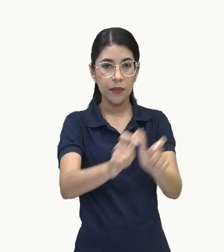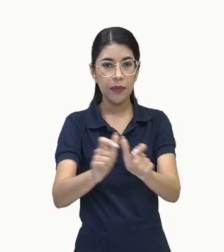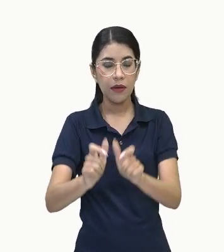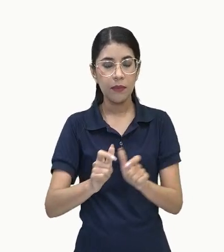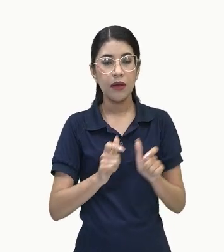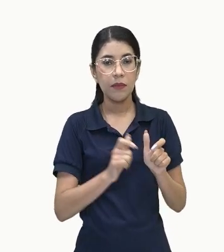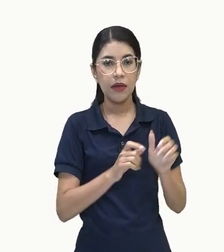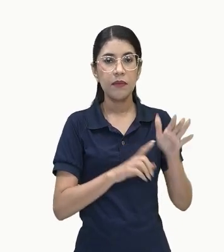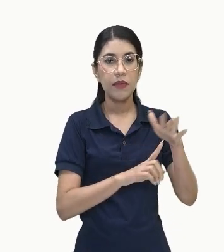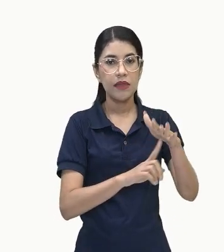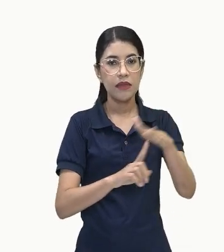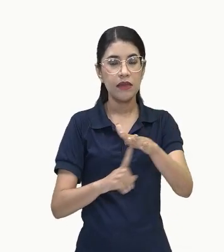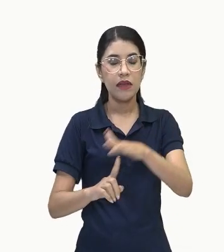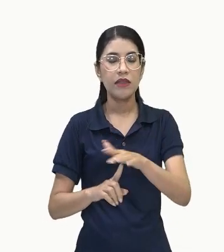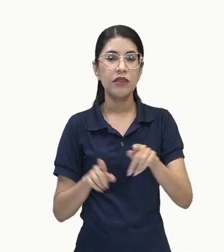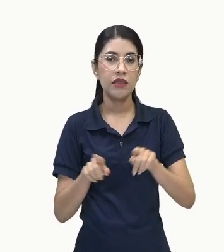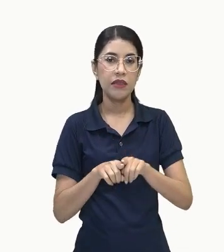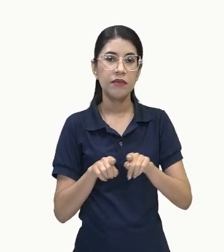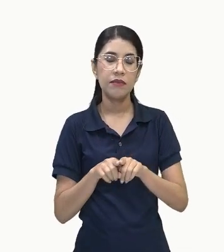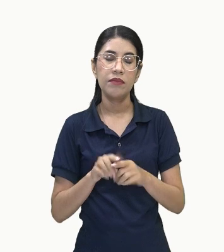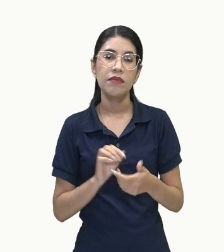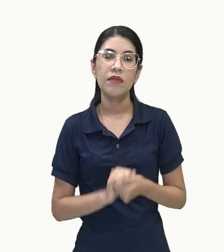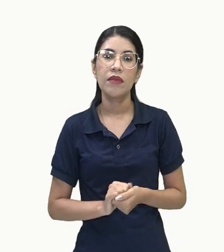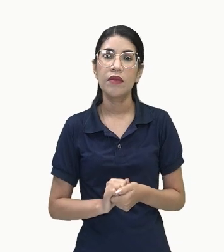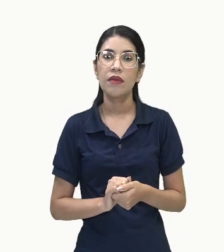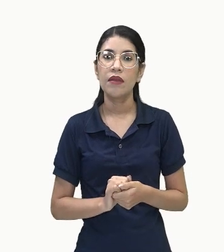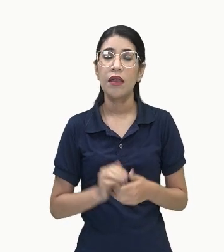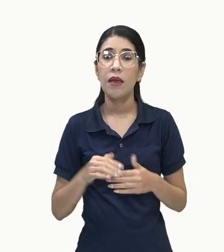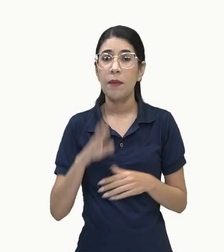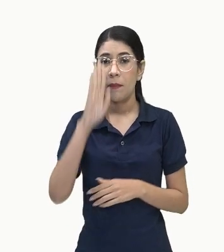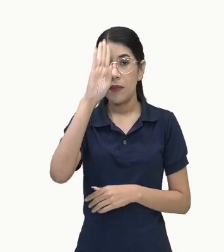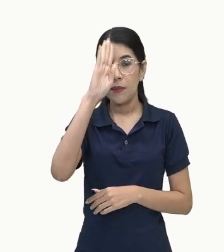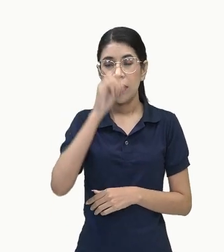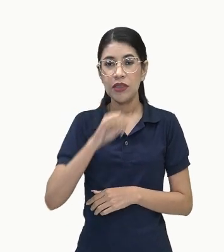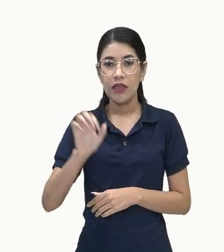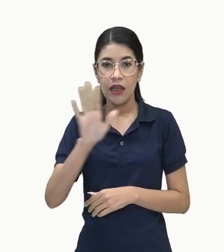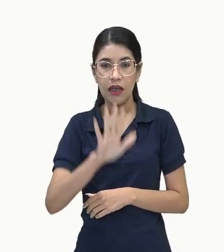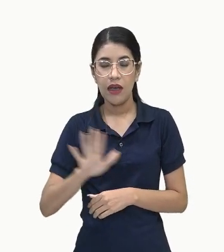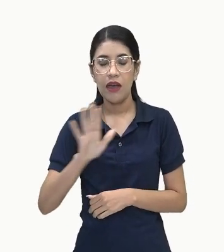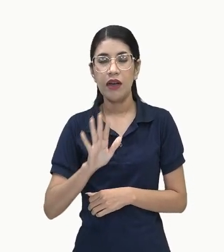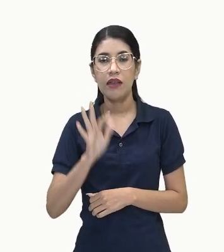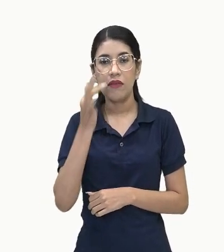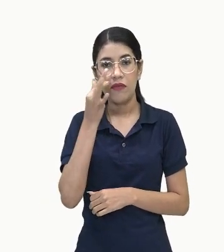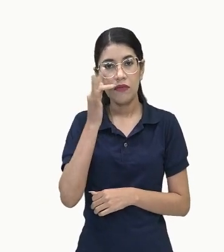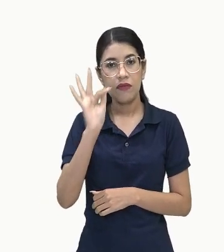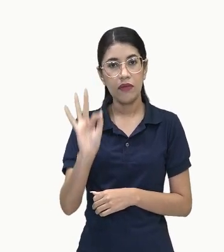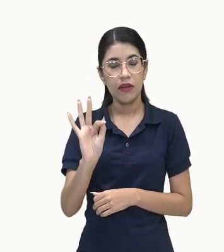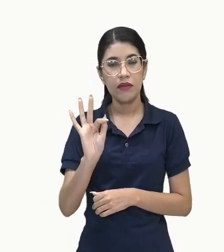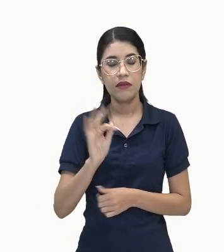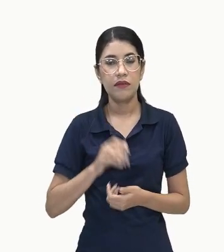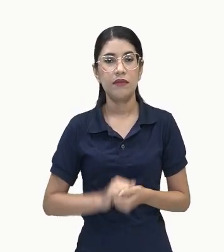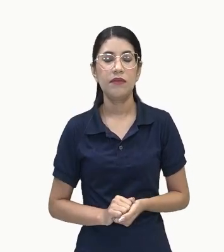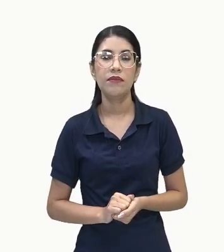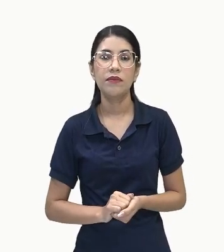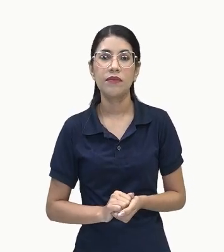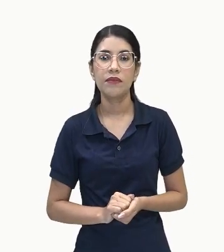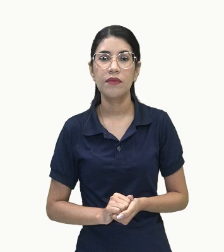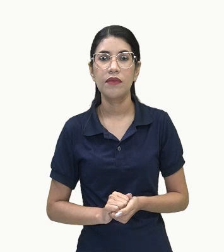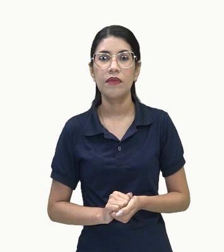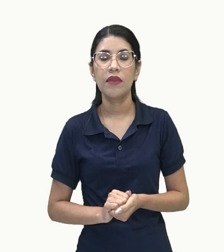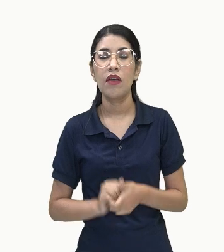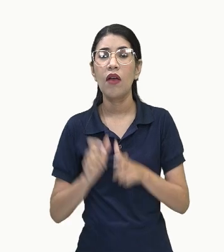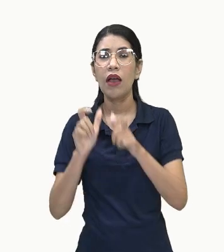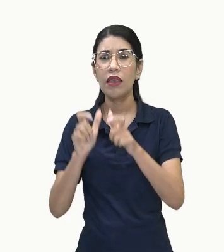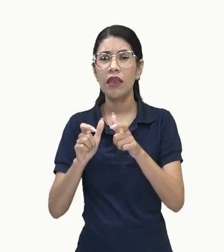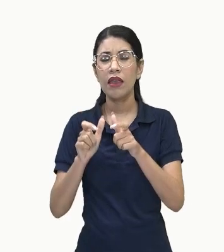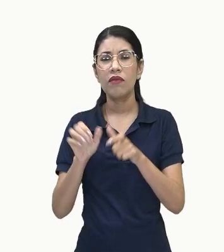feiras livres ao longo da Europa. Mas essa região de Flandres, a região Champagne, ali no norte da França, foi